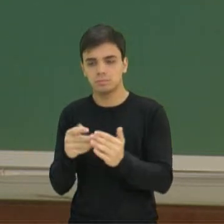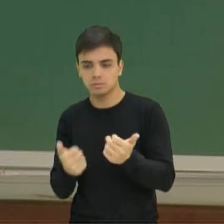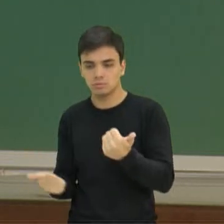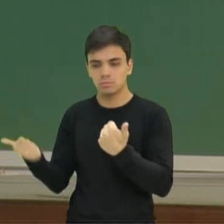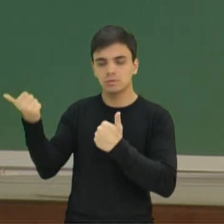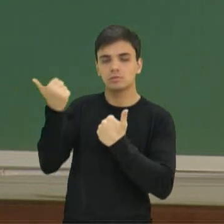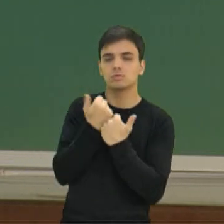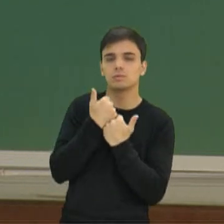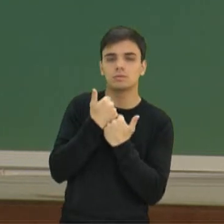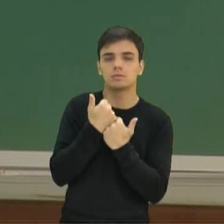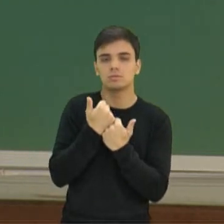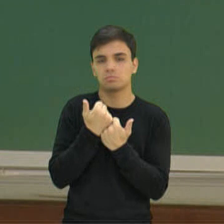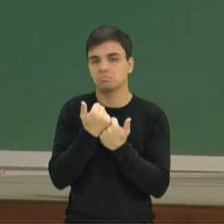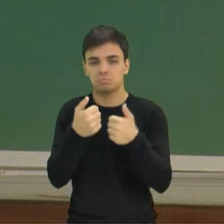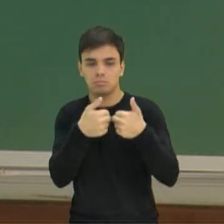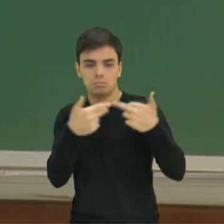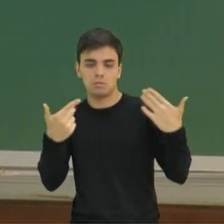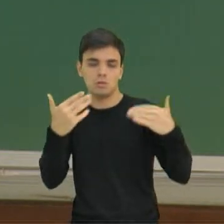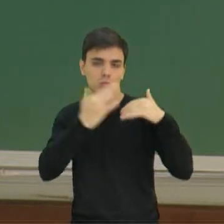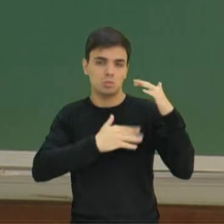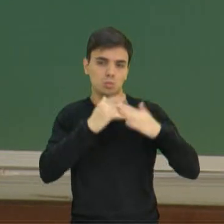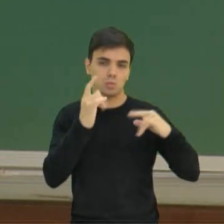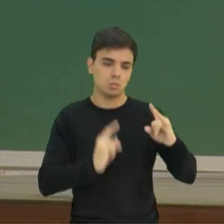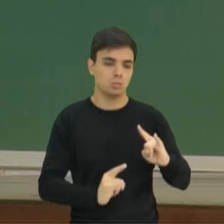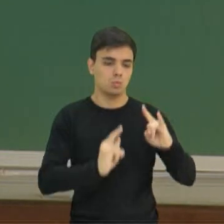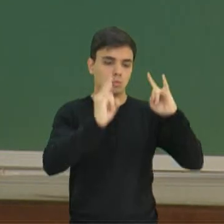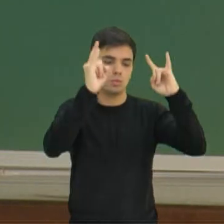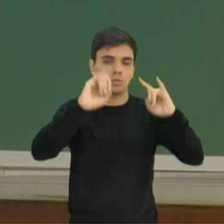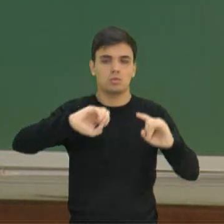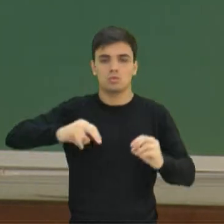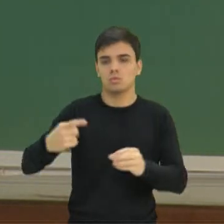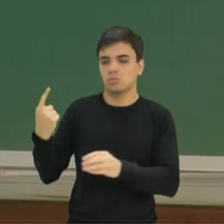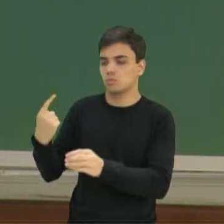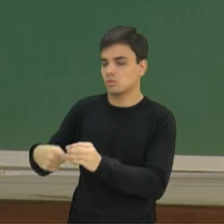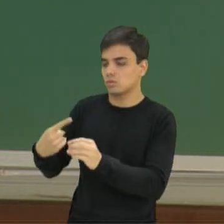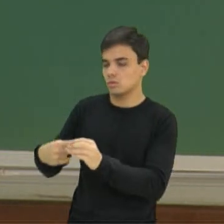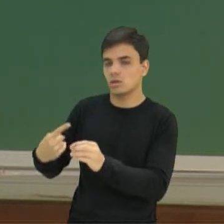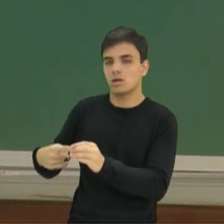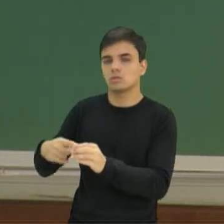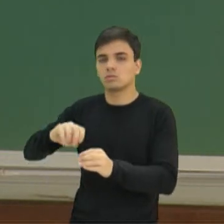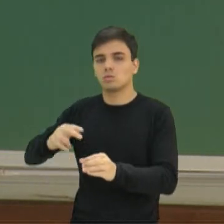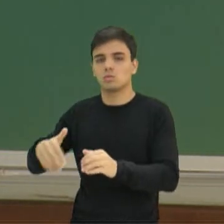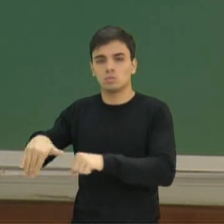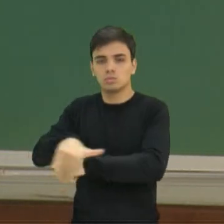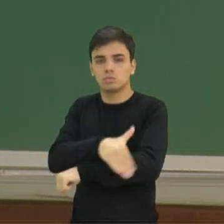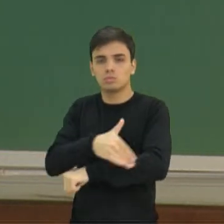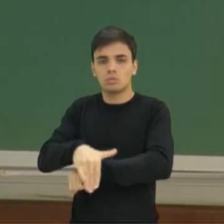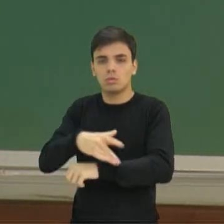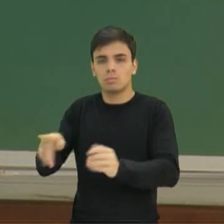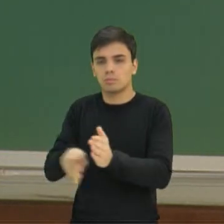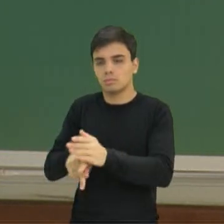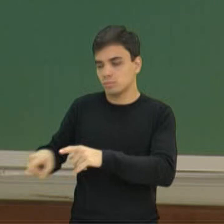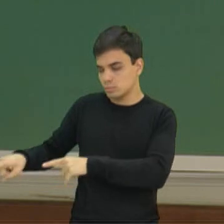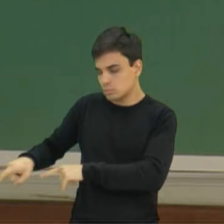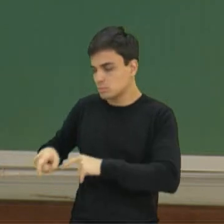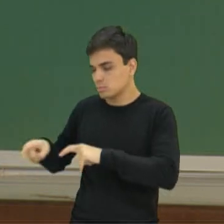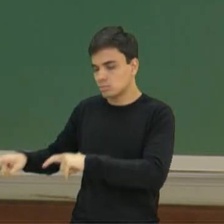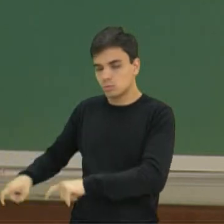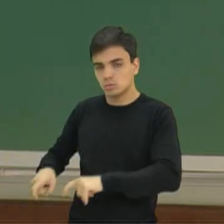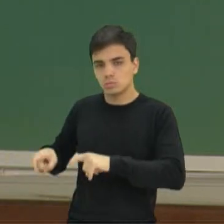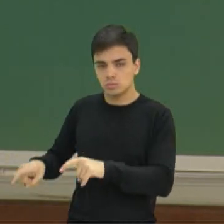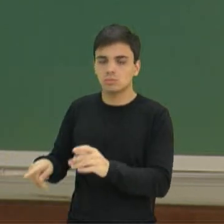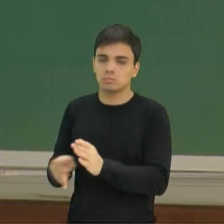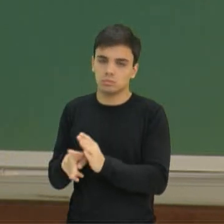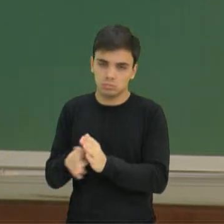ali uma construção de prédios, de cidades, de ruas, para atividade agrícola, né, para o cultivo de